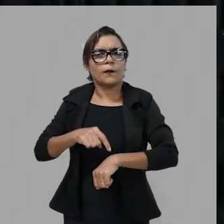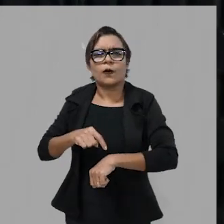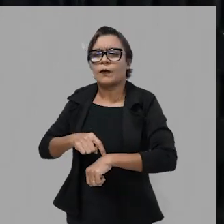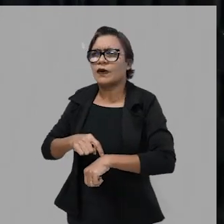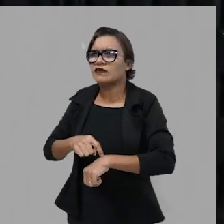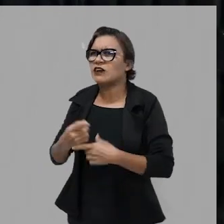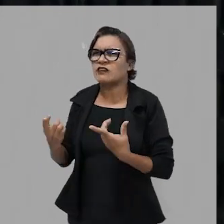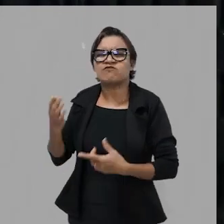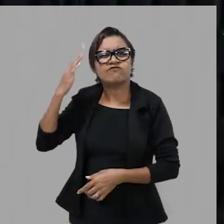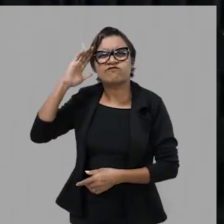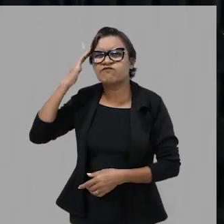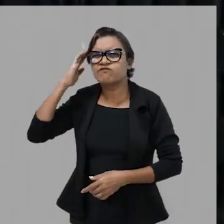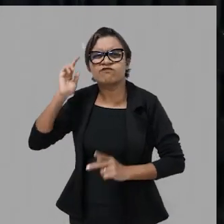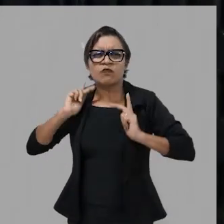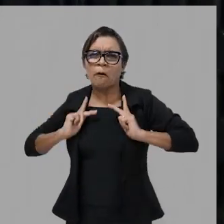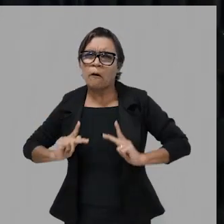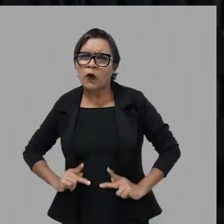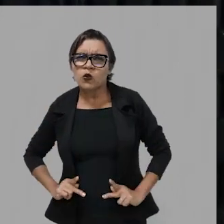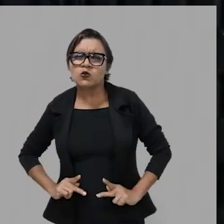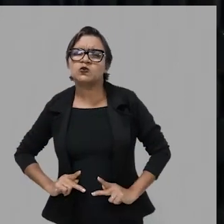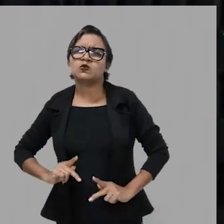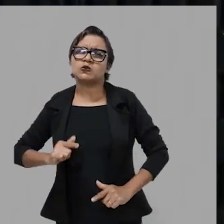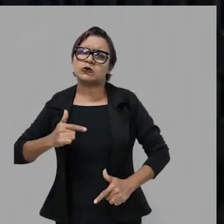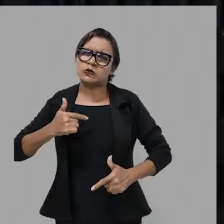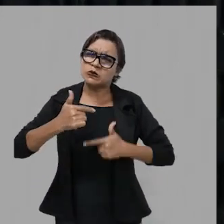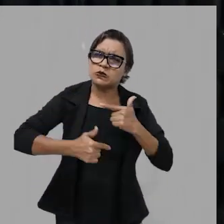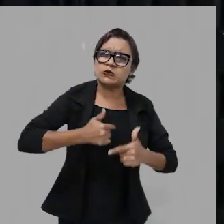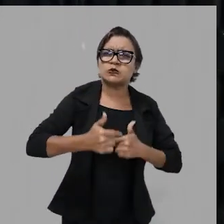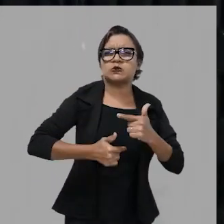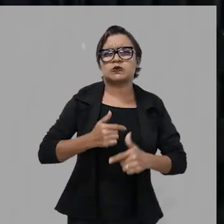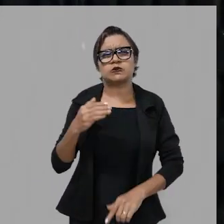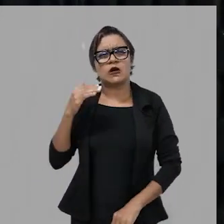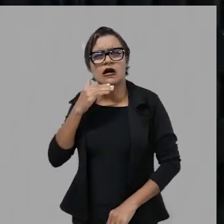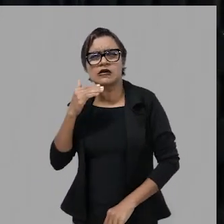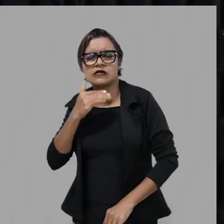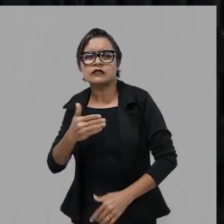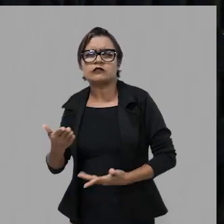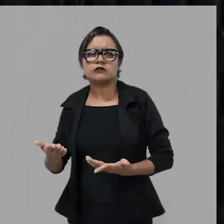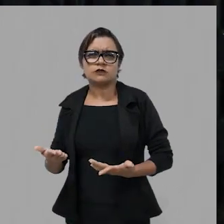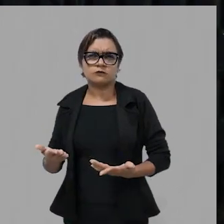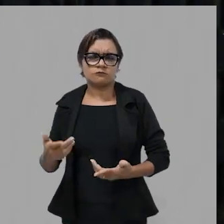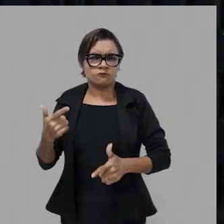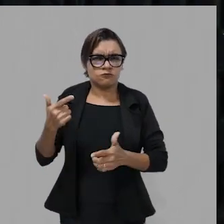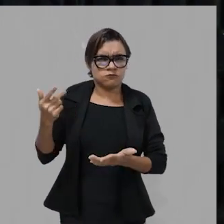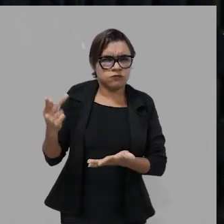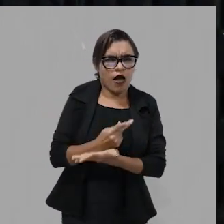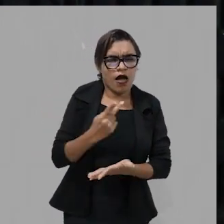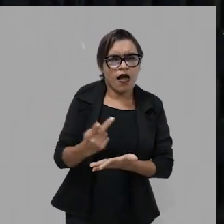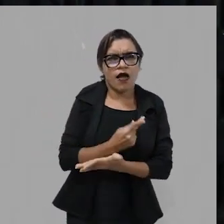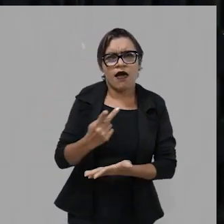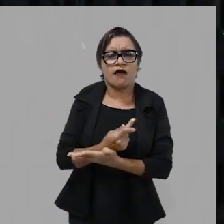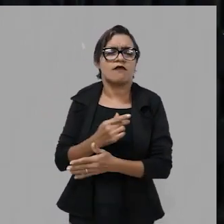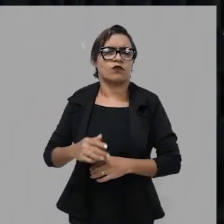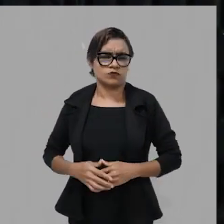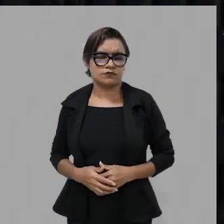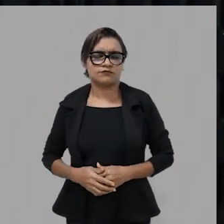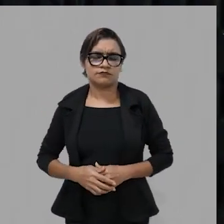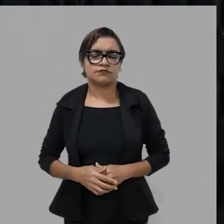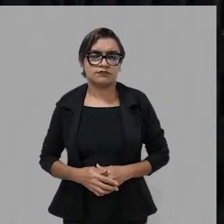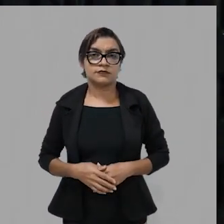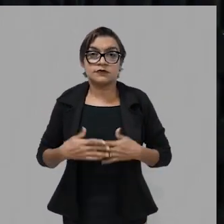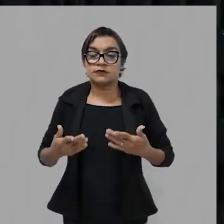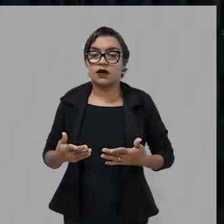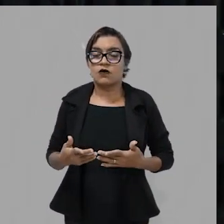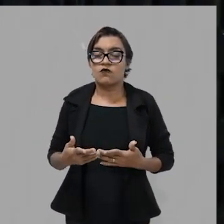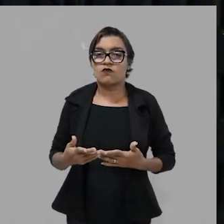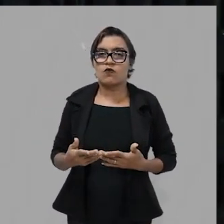com as nossas posturas, com nossas atitudes, com os nossos pensamentos, com os nossos posicionamentos, né? E ele diz